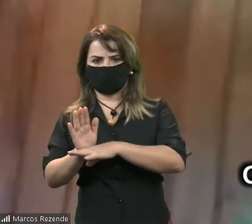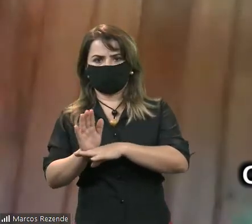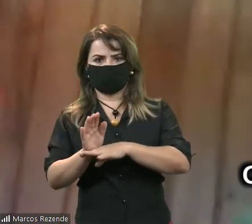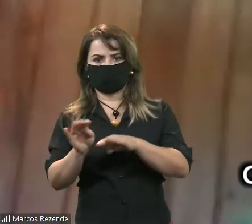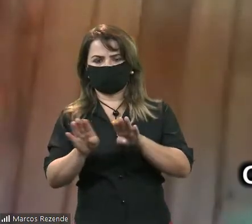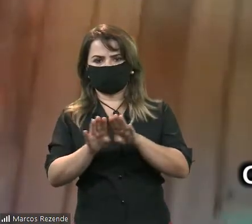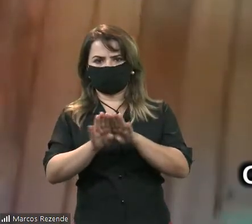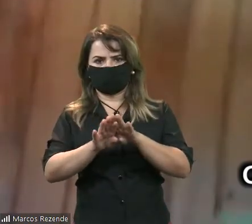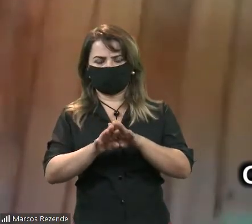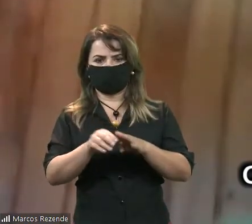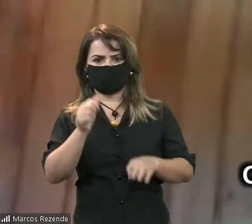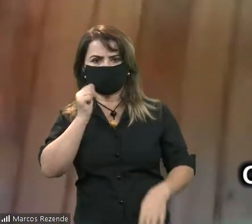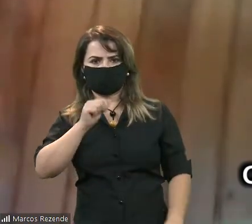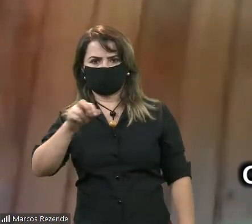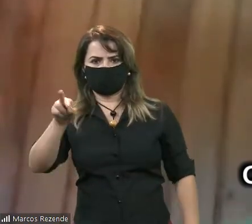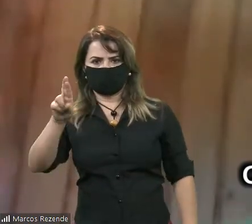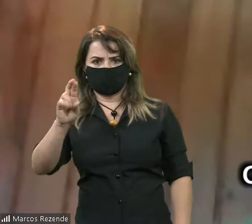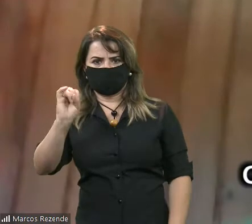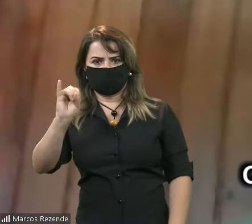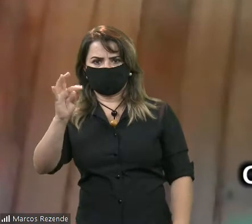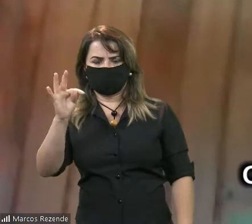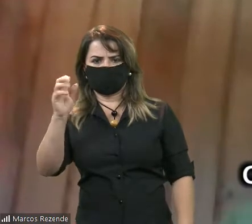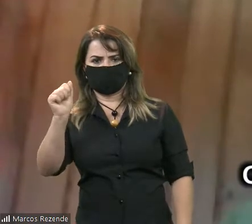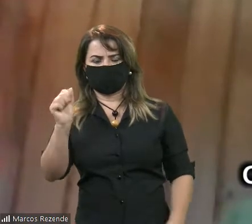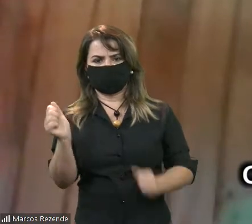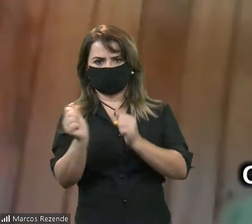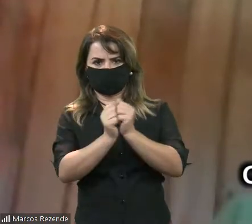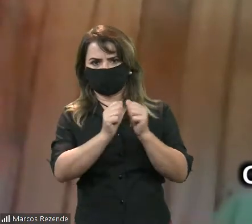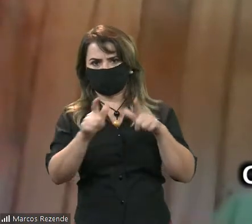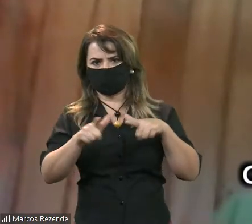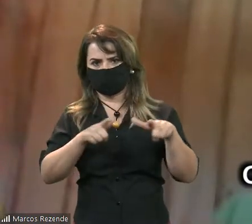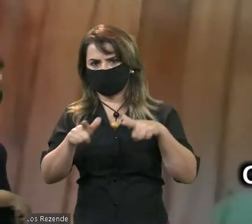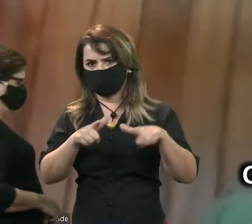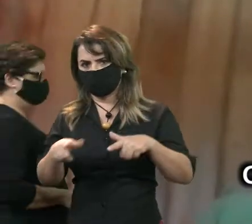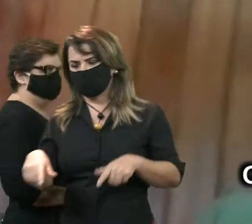que estão acompanhando aqui no plenário os nossos trabalhos.